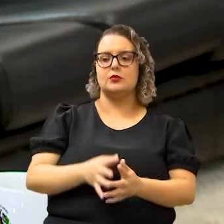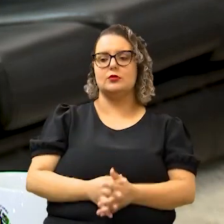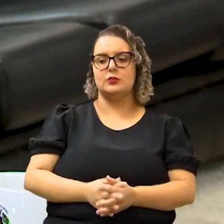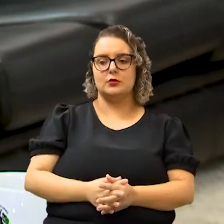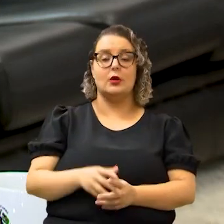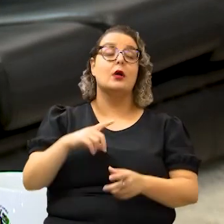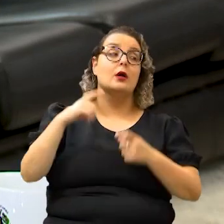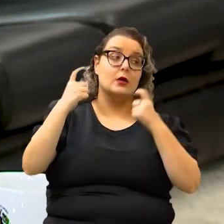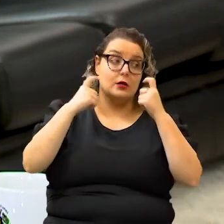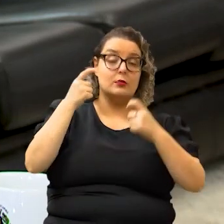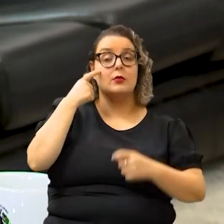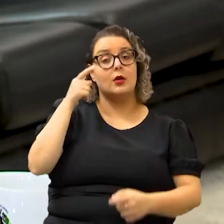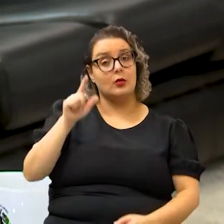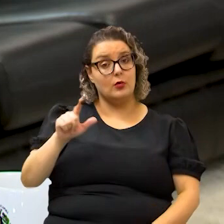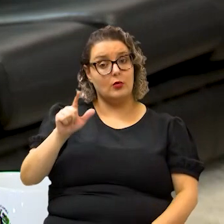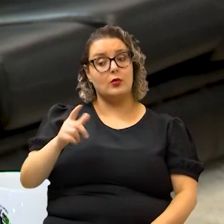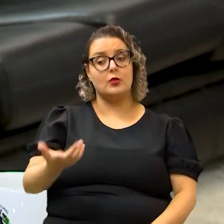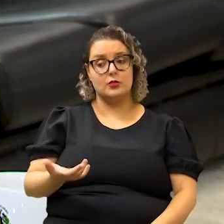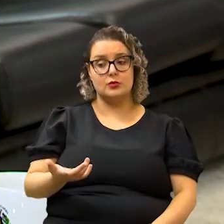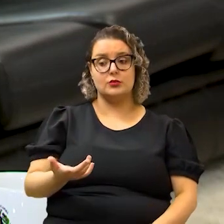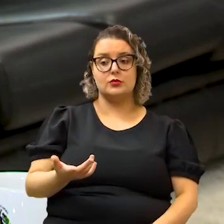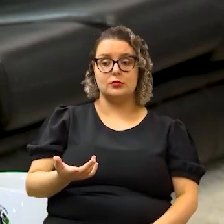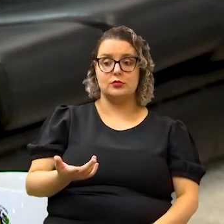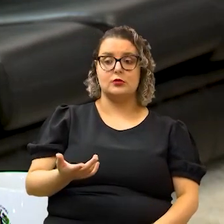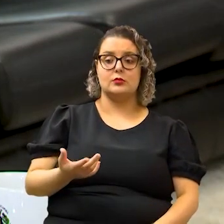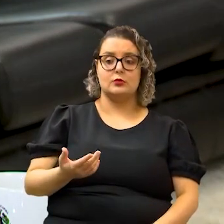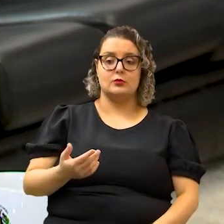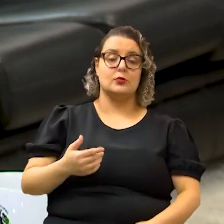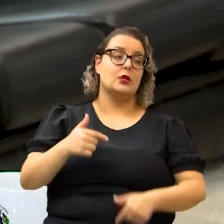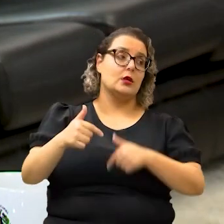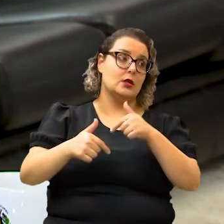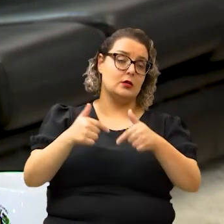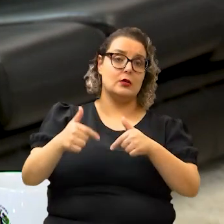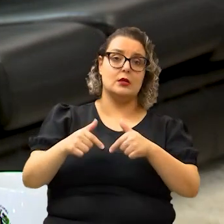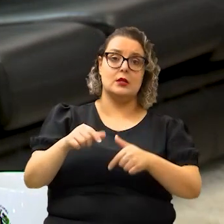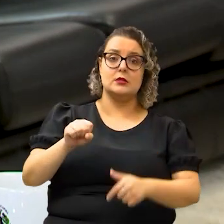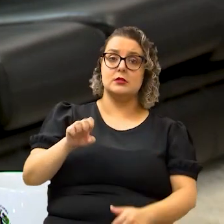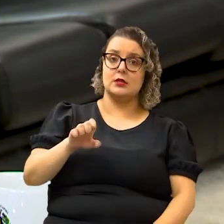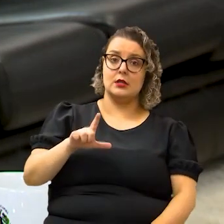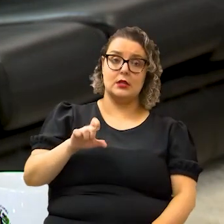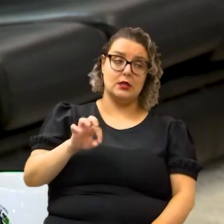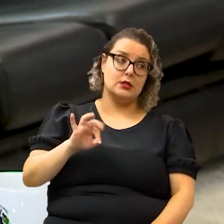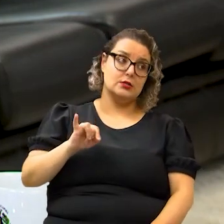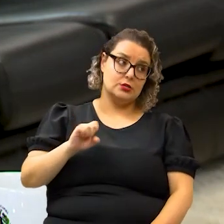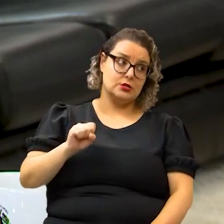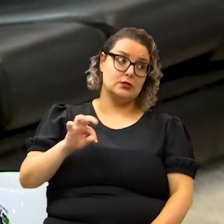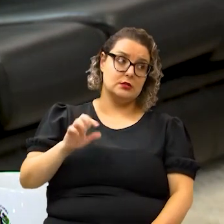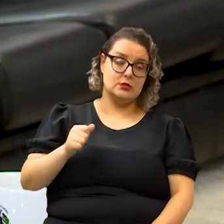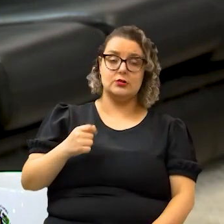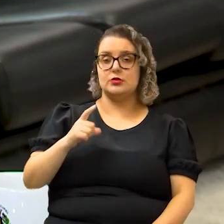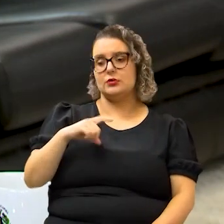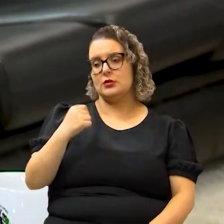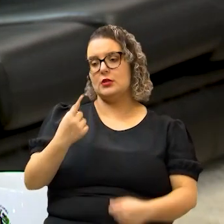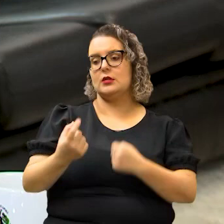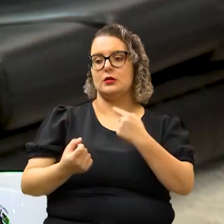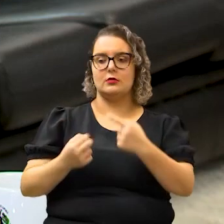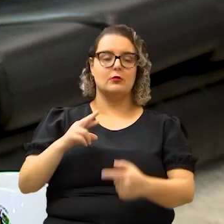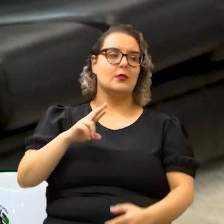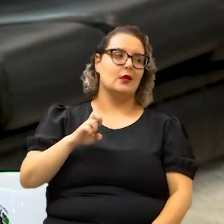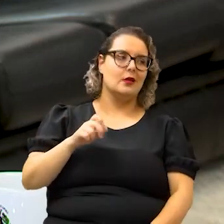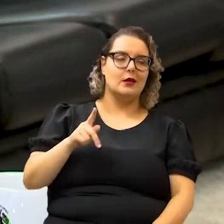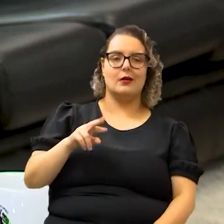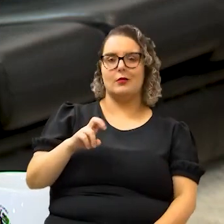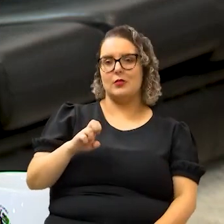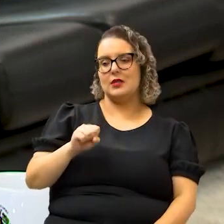o apoio político. Há uma preocupação óbvia, por serem trabalhadores seletistas, de